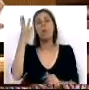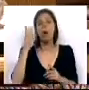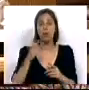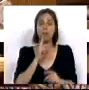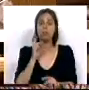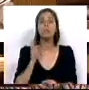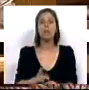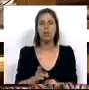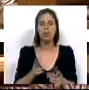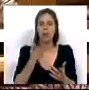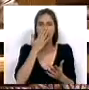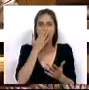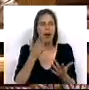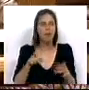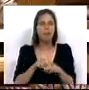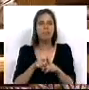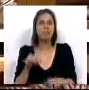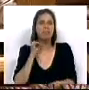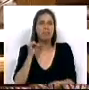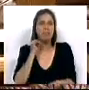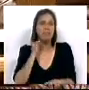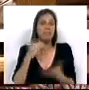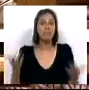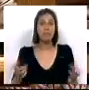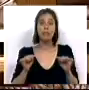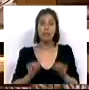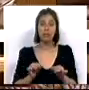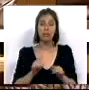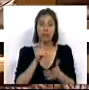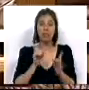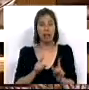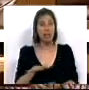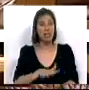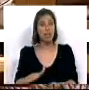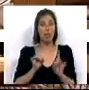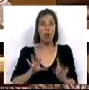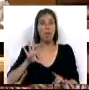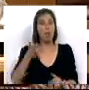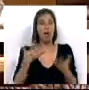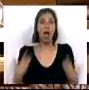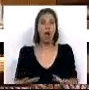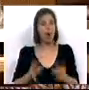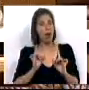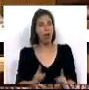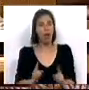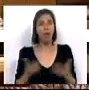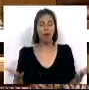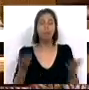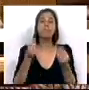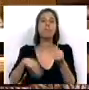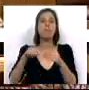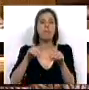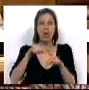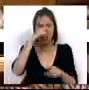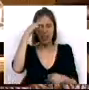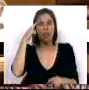com respostas quase de indiferença. Foi a este ponto que este país chegou. Acresce a